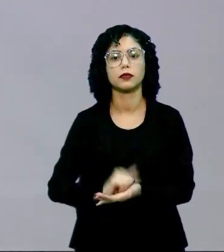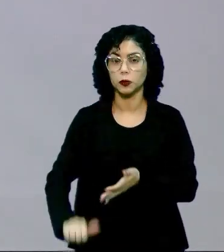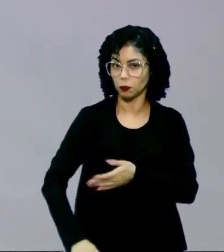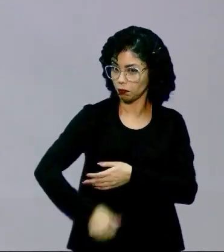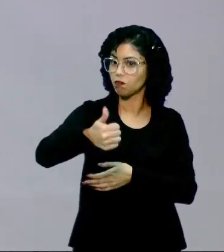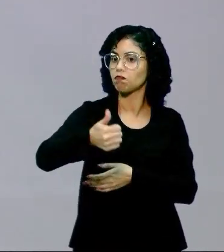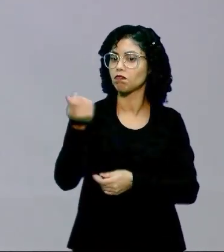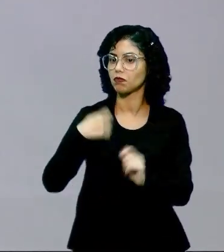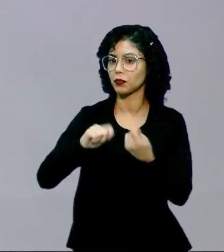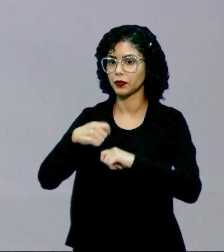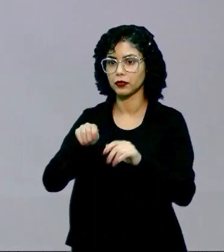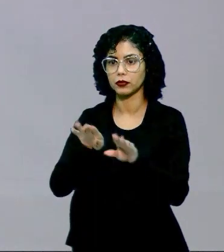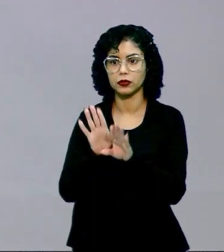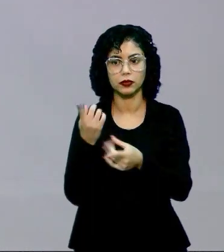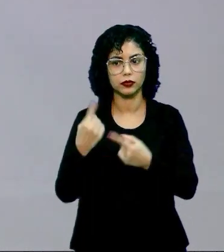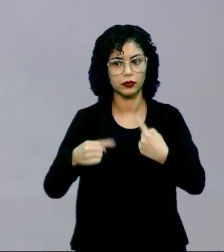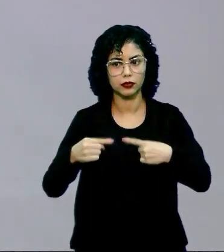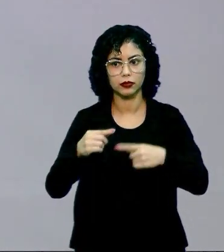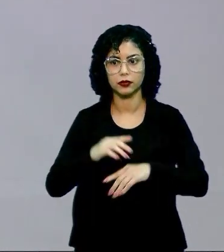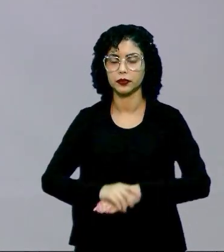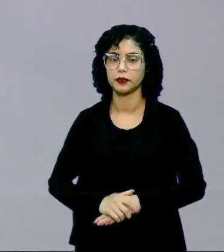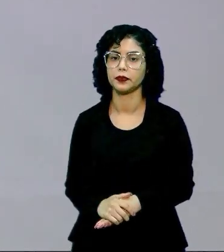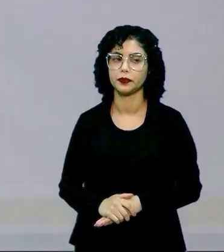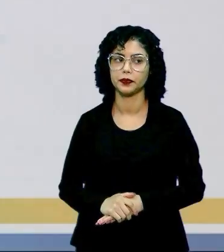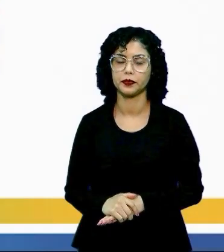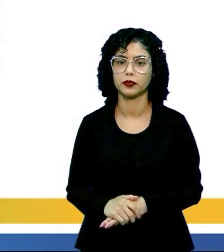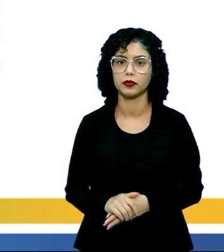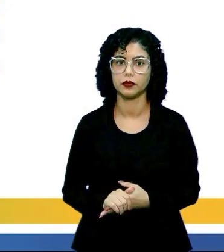vantagens econômicas e políticas.